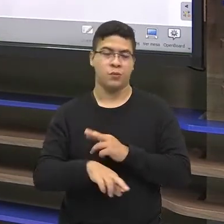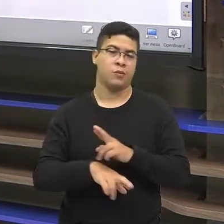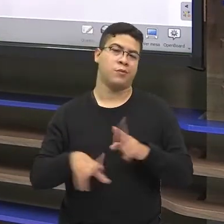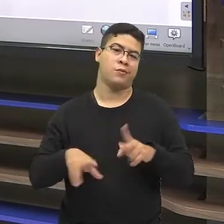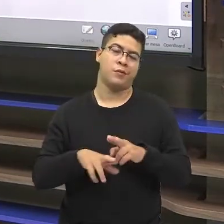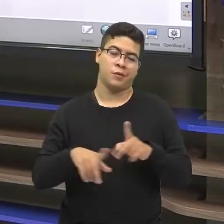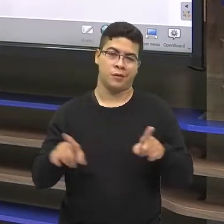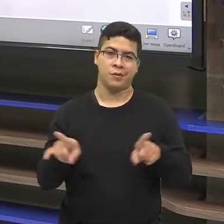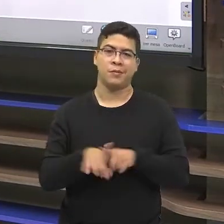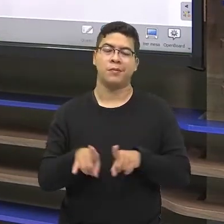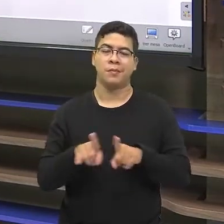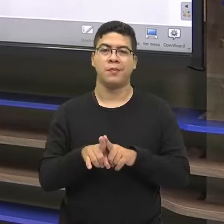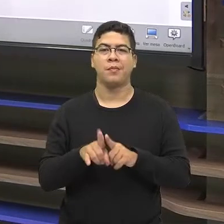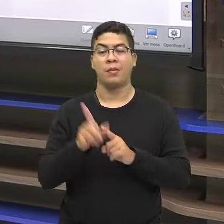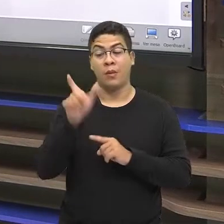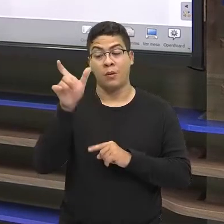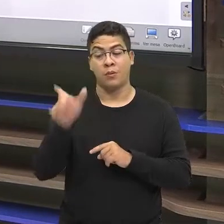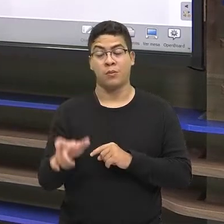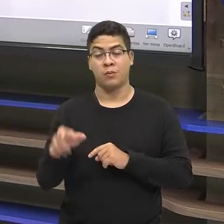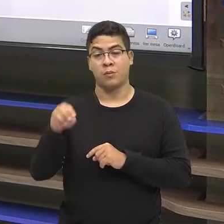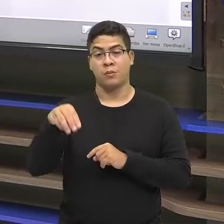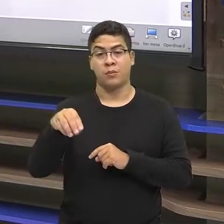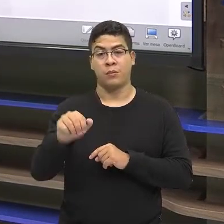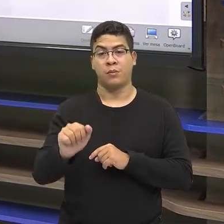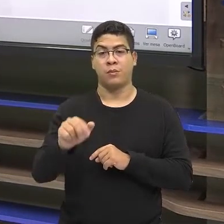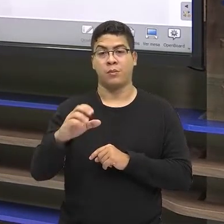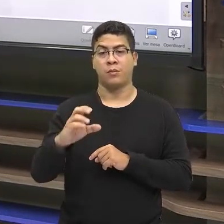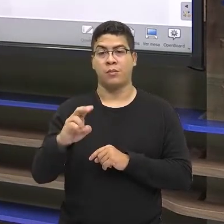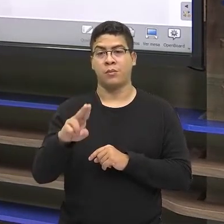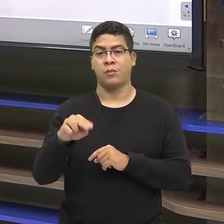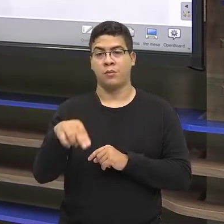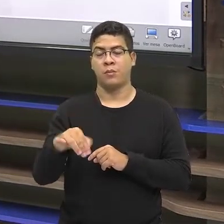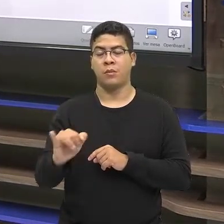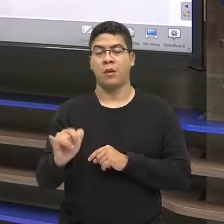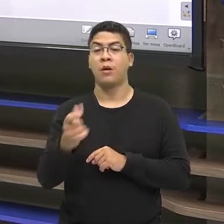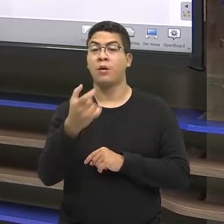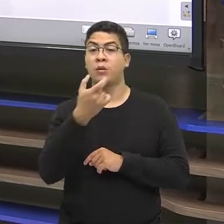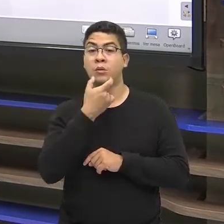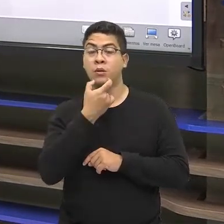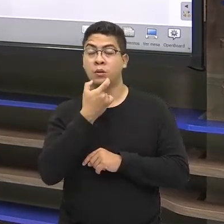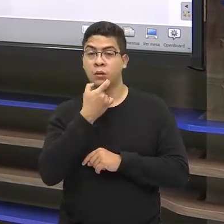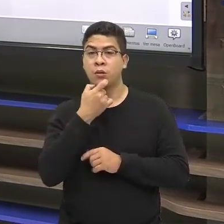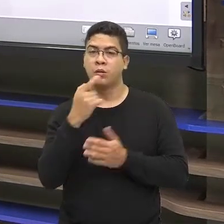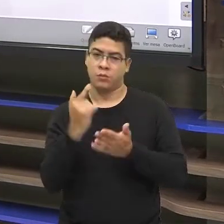de Macunaíma, do Mário de Andrade, é trazer essa diferença que o Brasil é. Então, notem